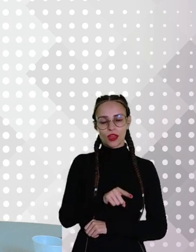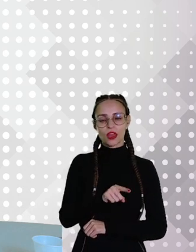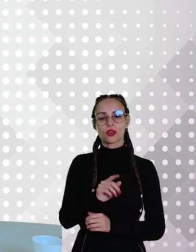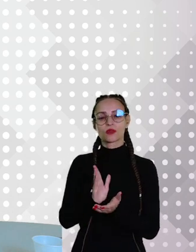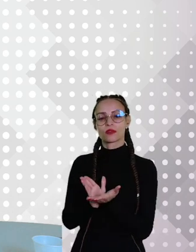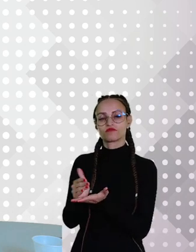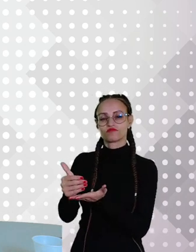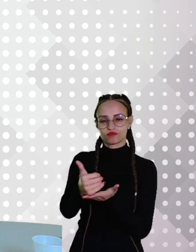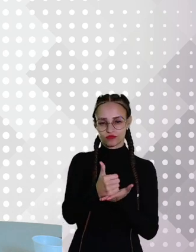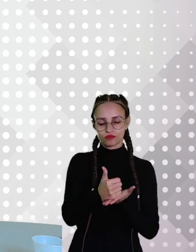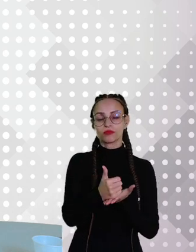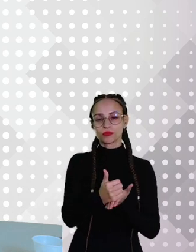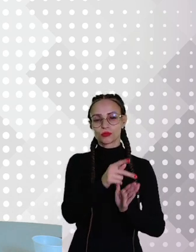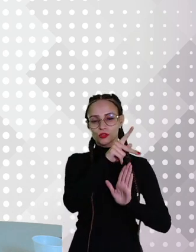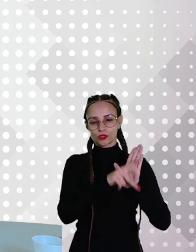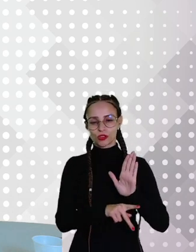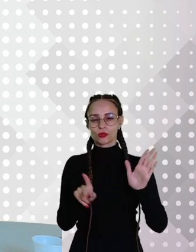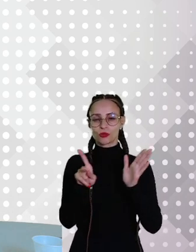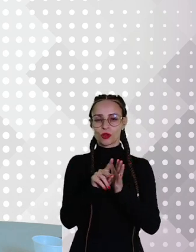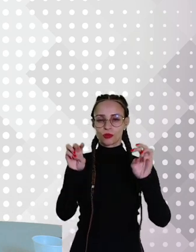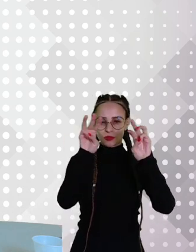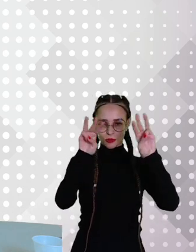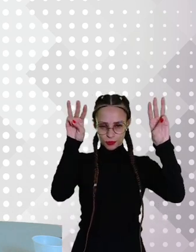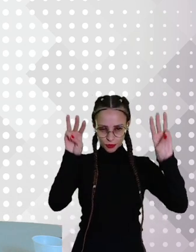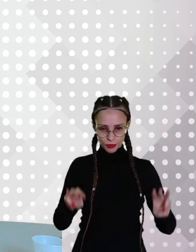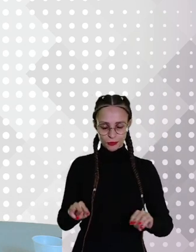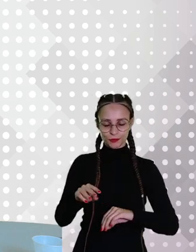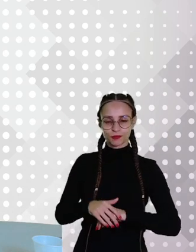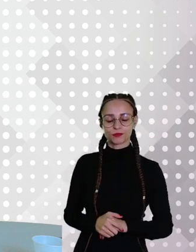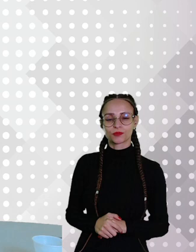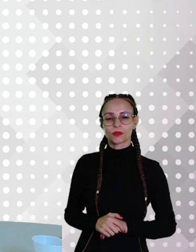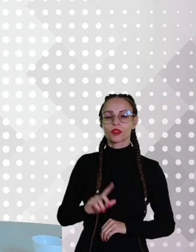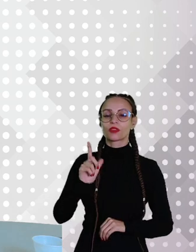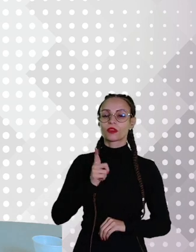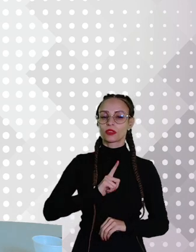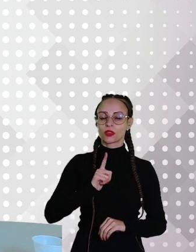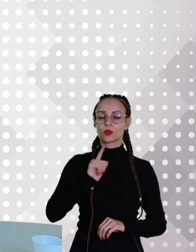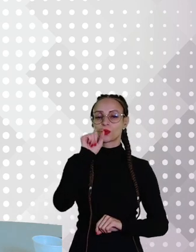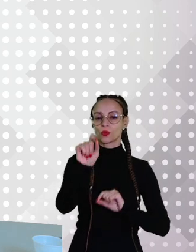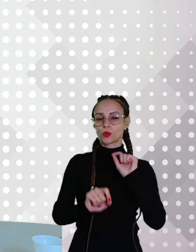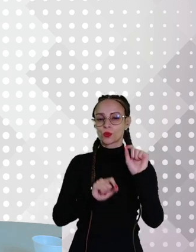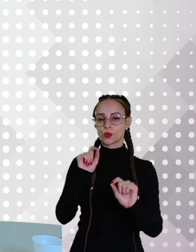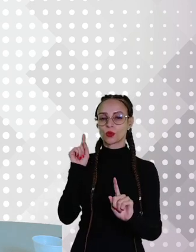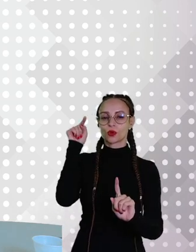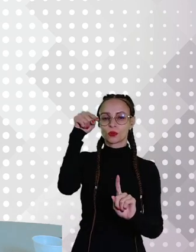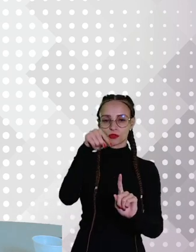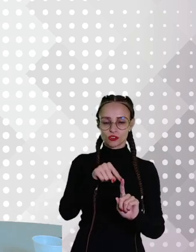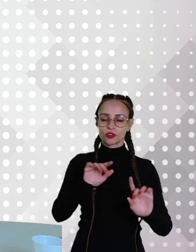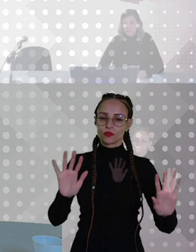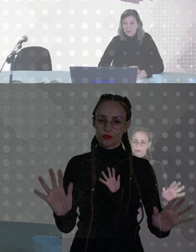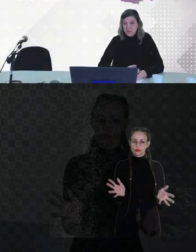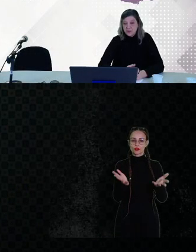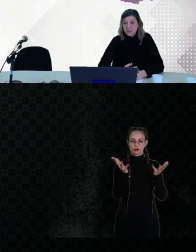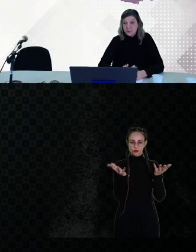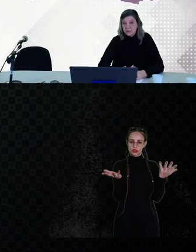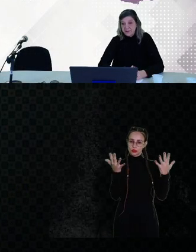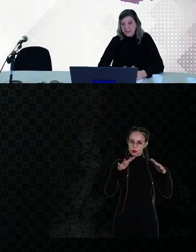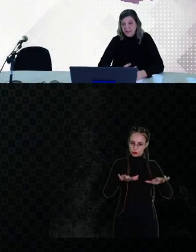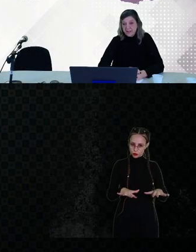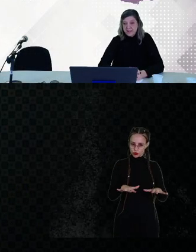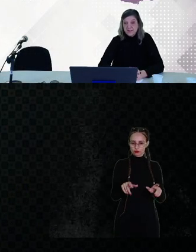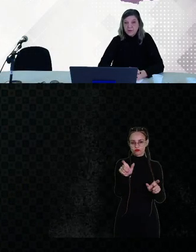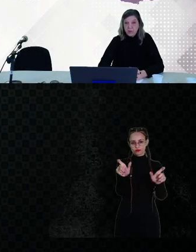da Universidade Federal do Paraná, do curso de terapia ocupacional. E nós temos como objetivo favorecer a inclusão de estudantes